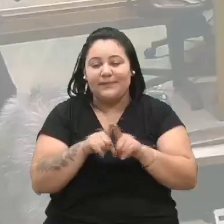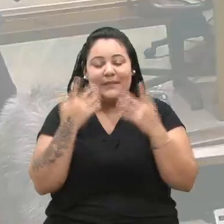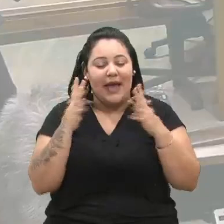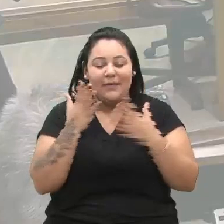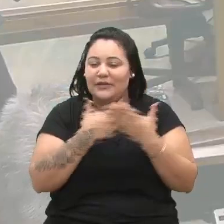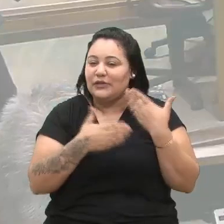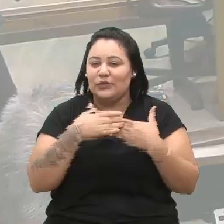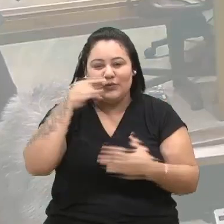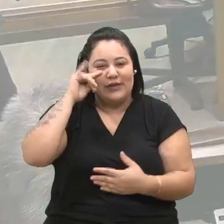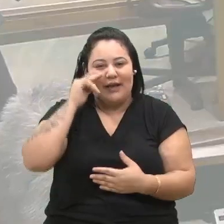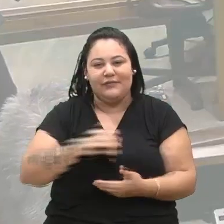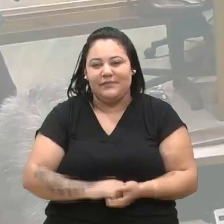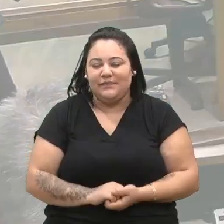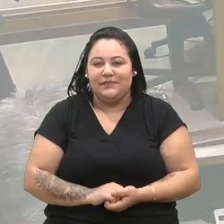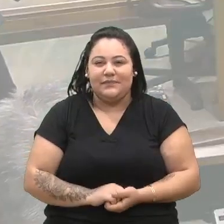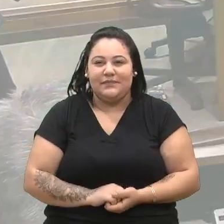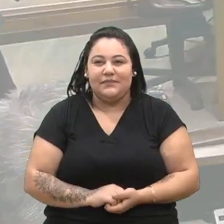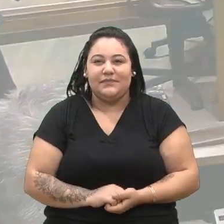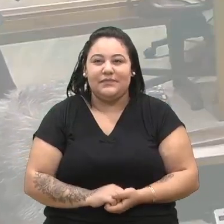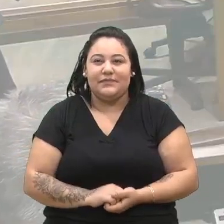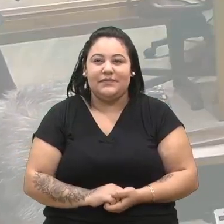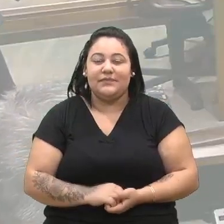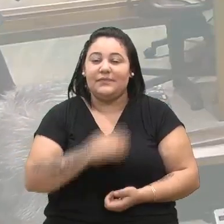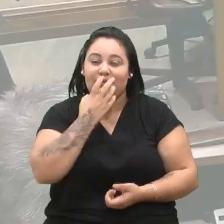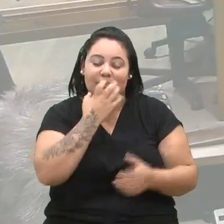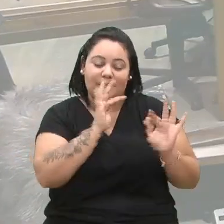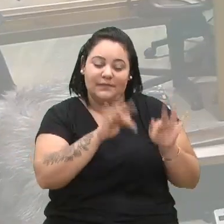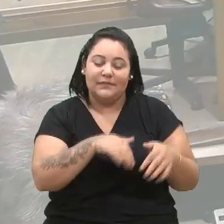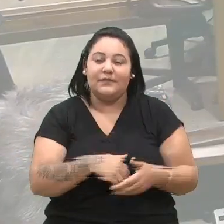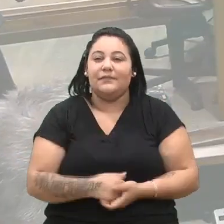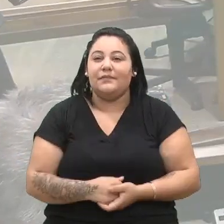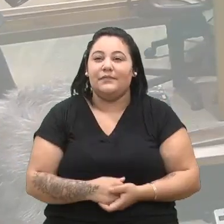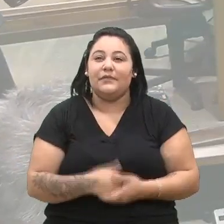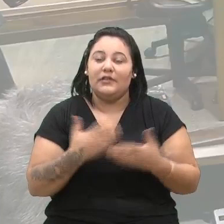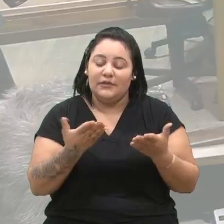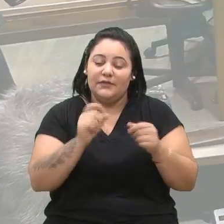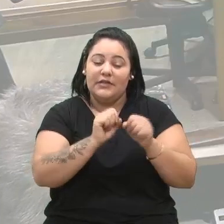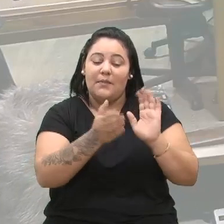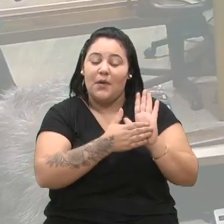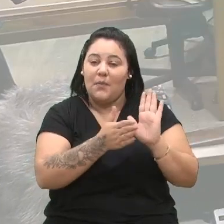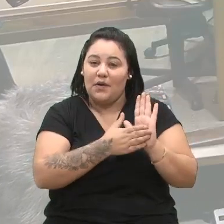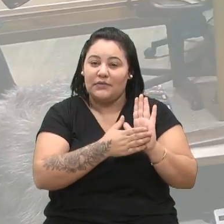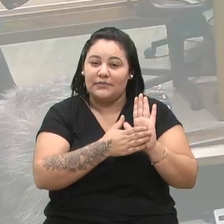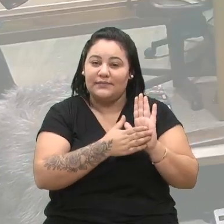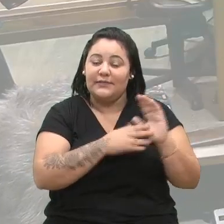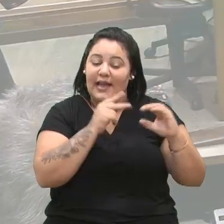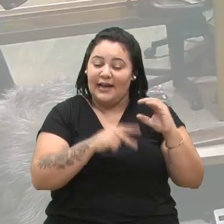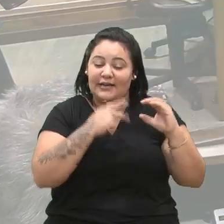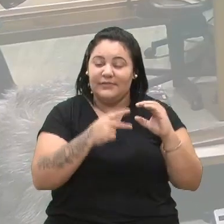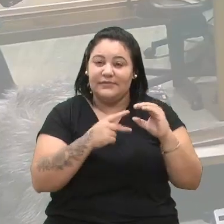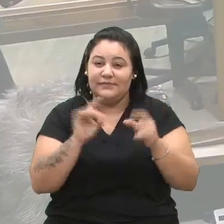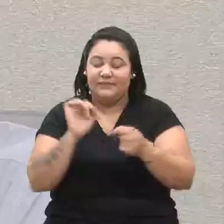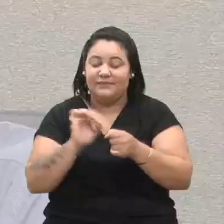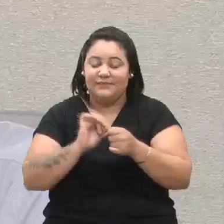Obrigado. Obrigado, colega. Encerrando. Portanto, propomos que essa Casa Legislativa, este voto de